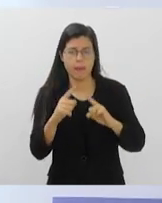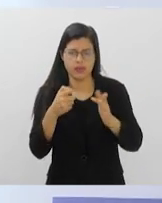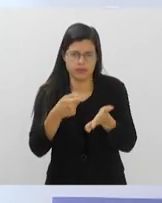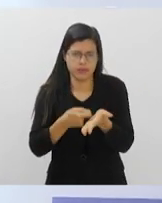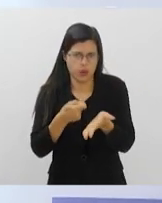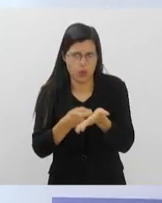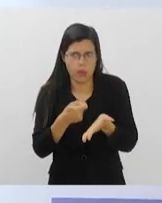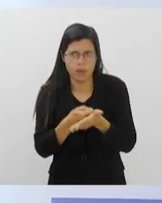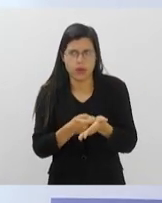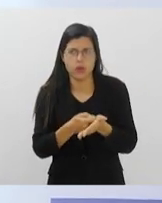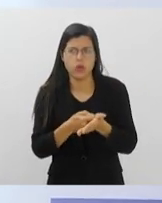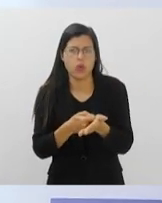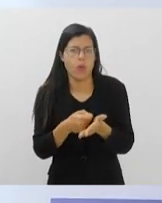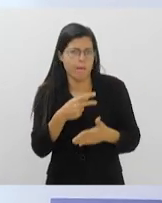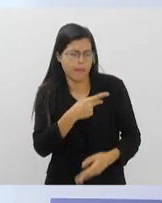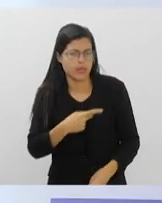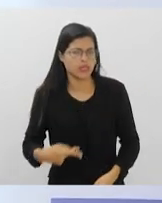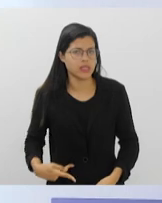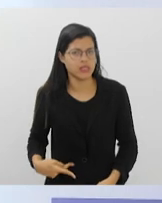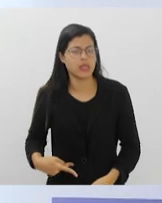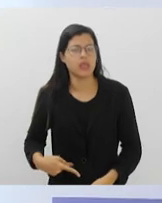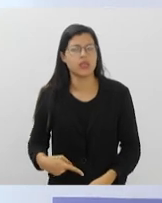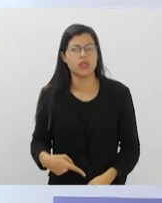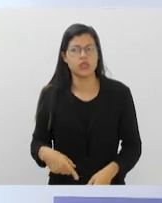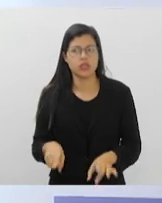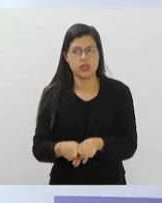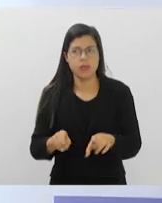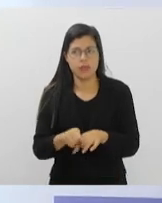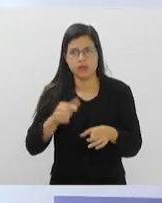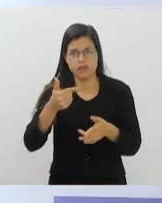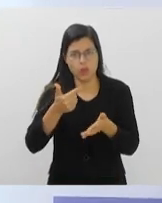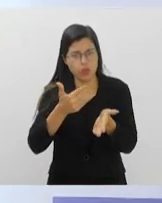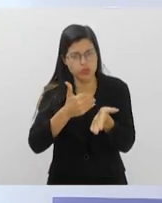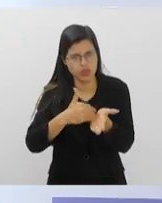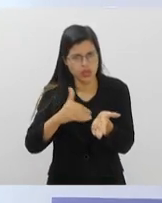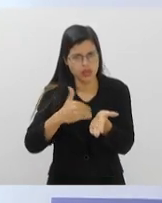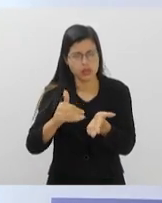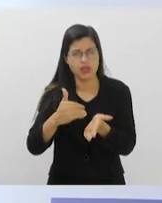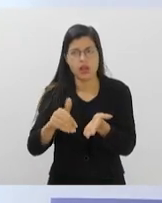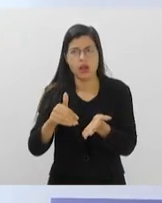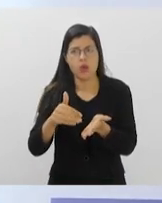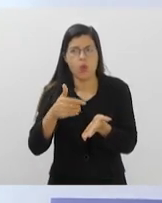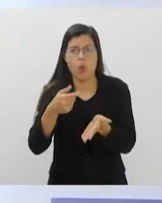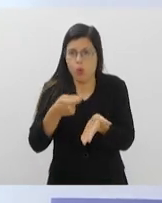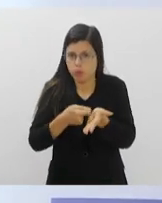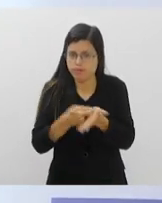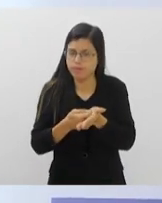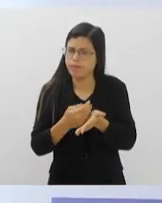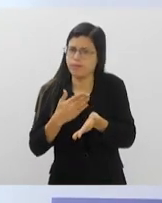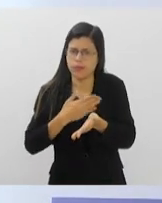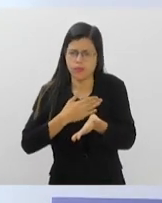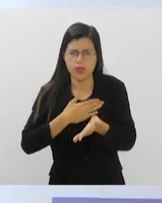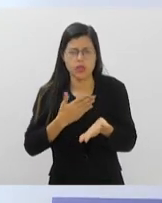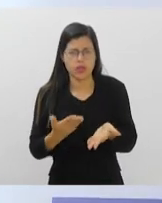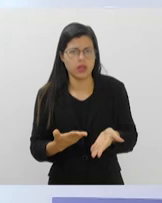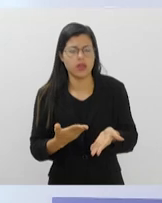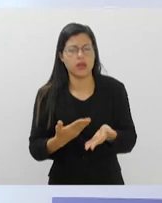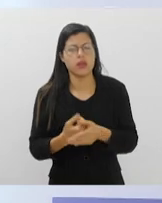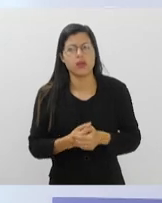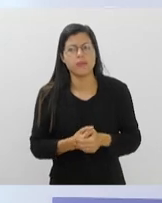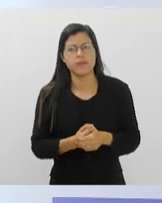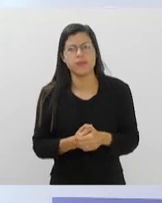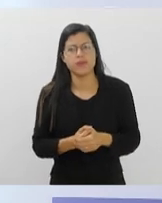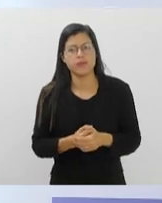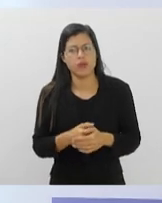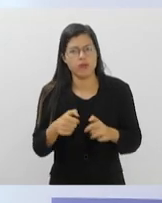enquanto presidente do sedc falo também nessa função de subsecretário a cobrança vem é de mim em primeiro lugar então estamos fazendo